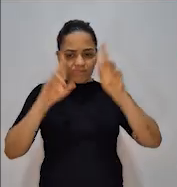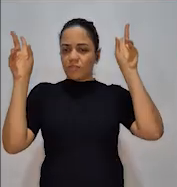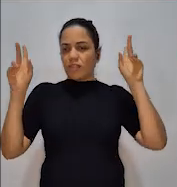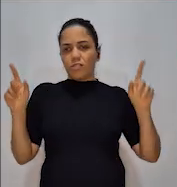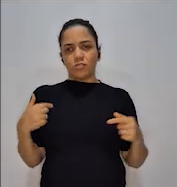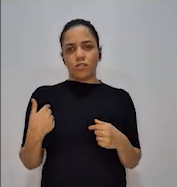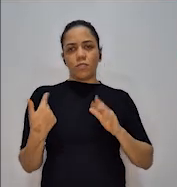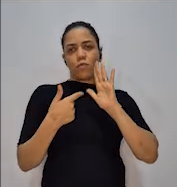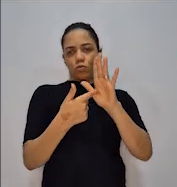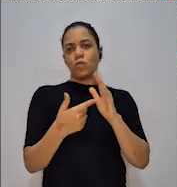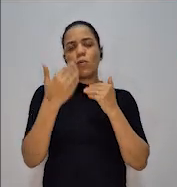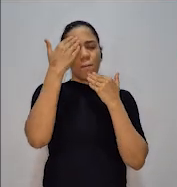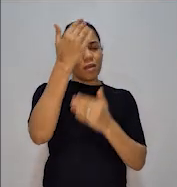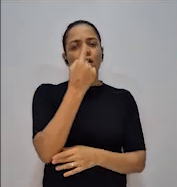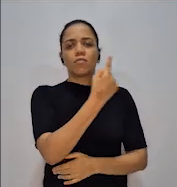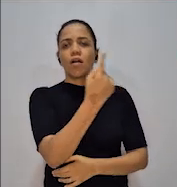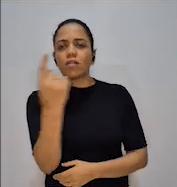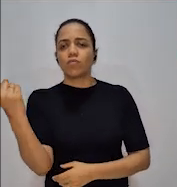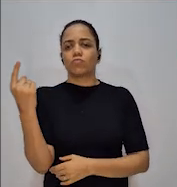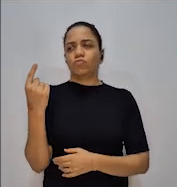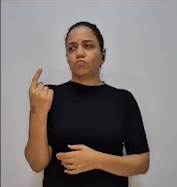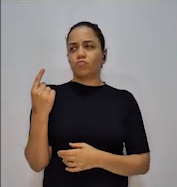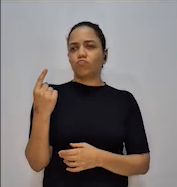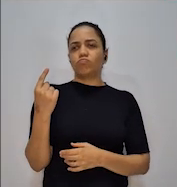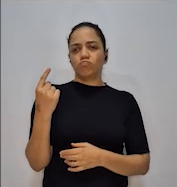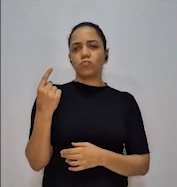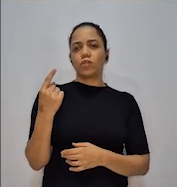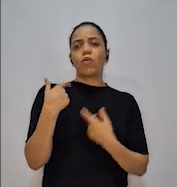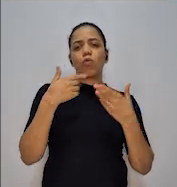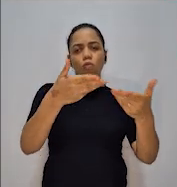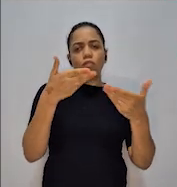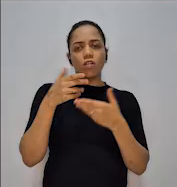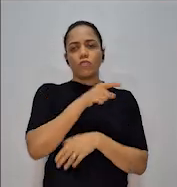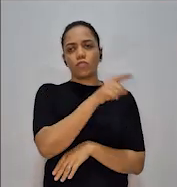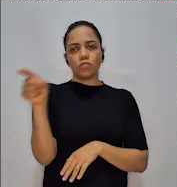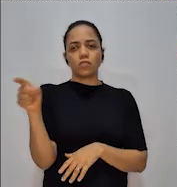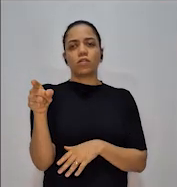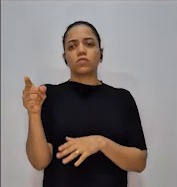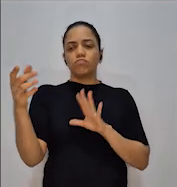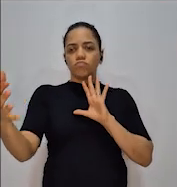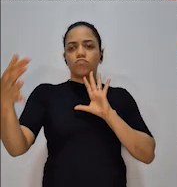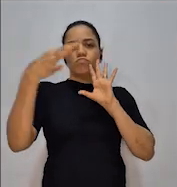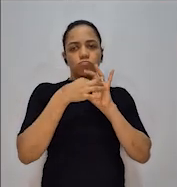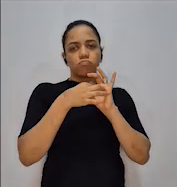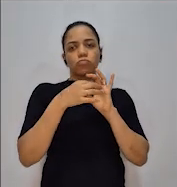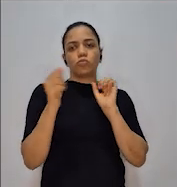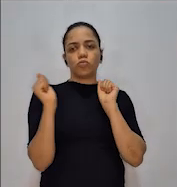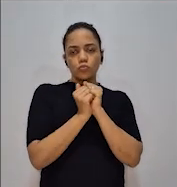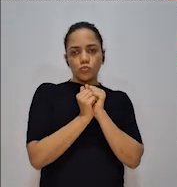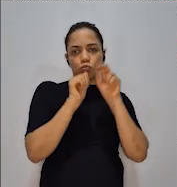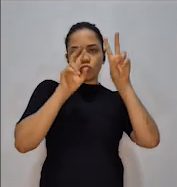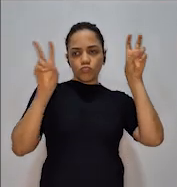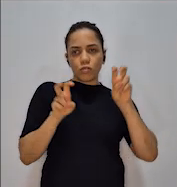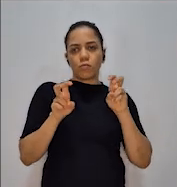Muito obrigada, Renata. Muito obrigada a todos vocês. Eu gostaria de convidar vocês para fazerem parte desse conteúdo. A